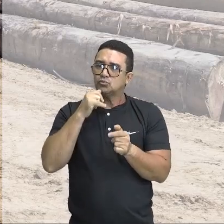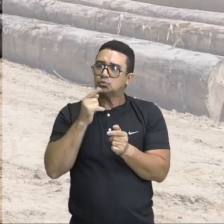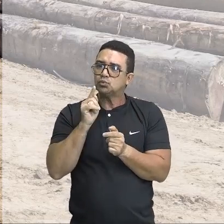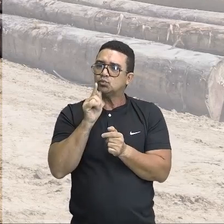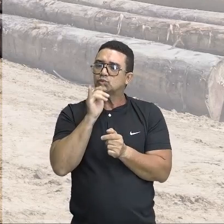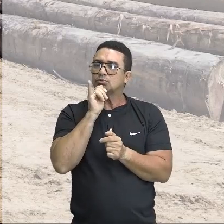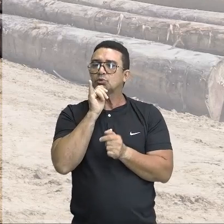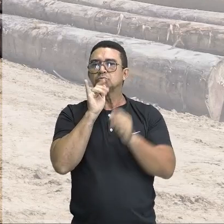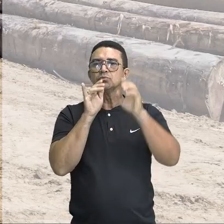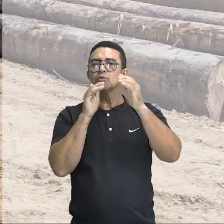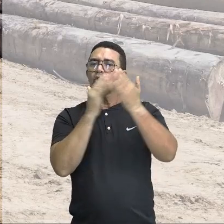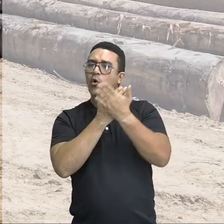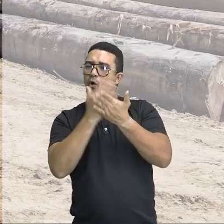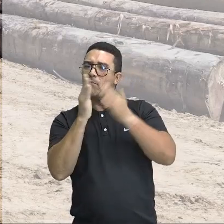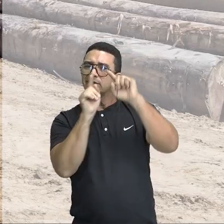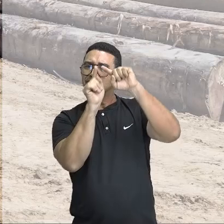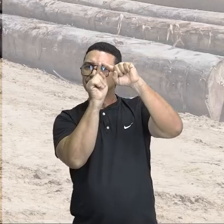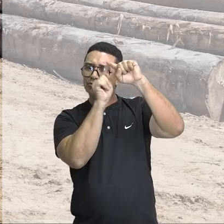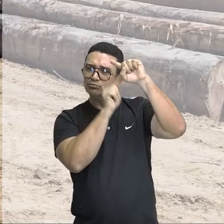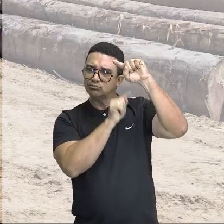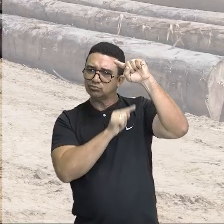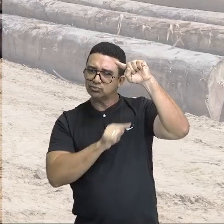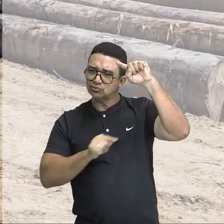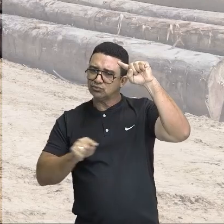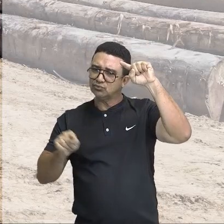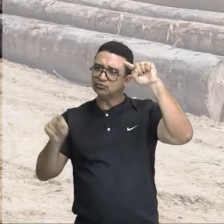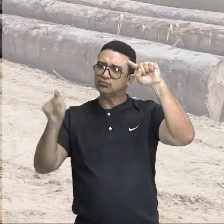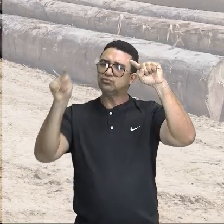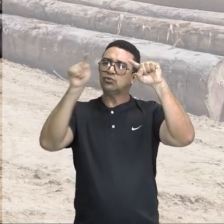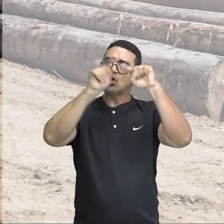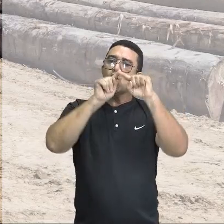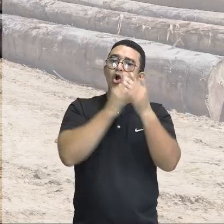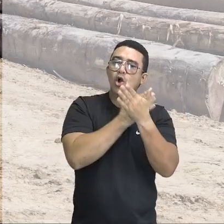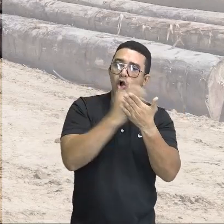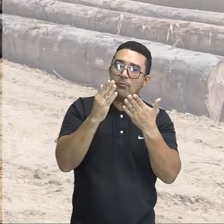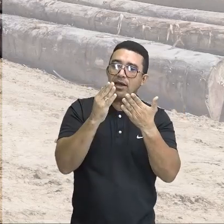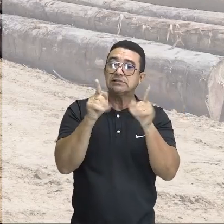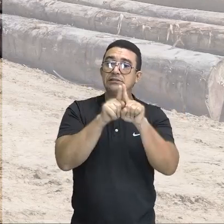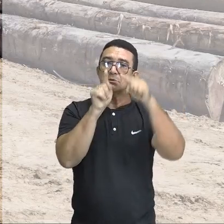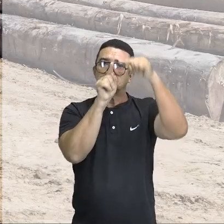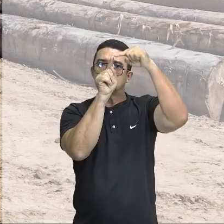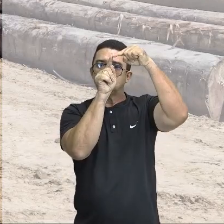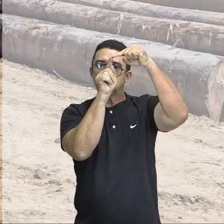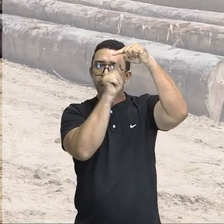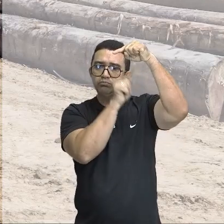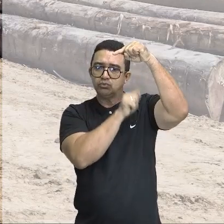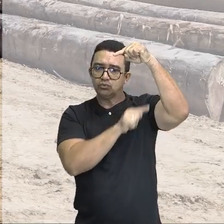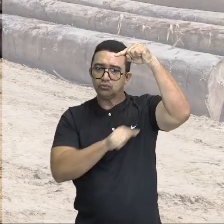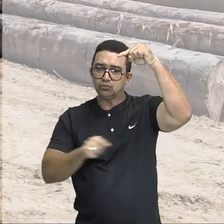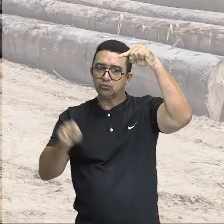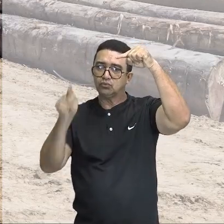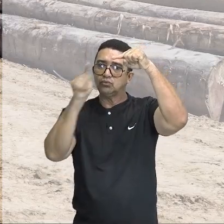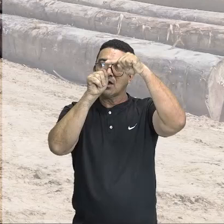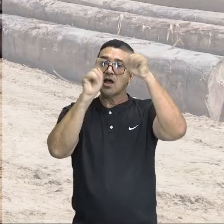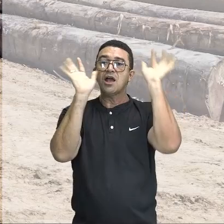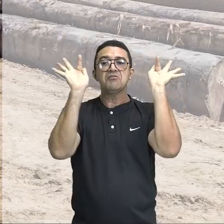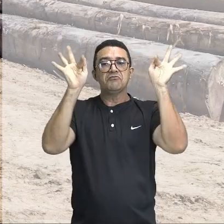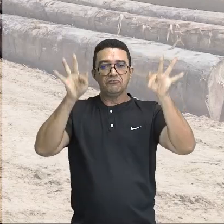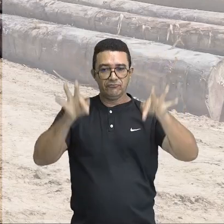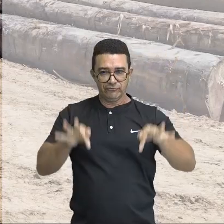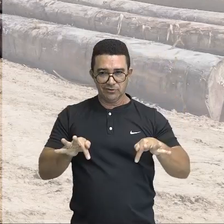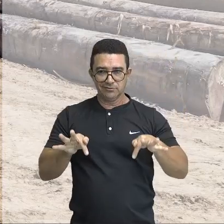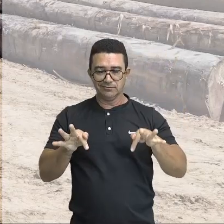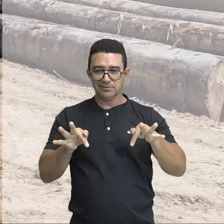começa, que vai pelo meio e ele tem que terminar no mesmo ponto de início para